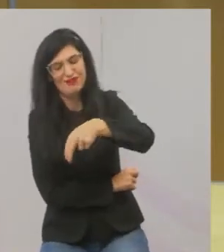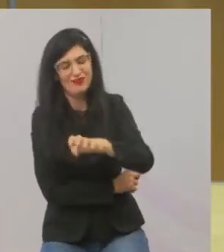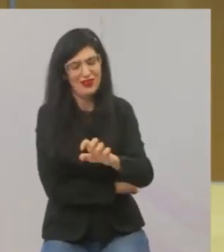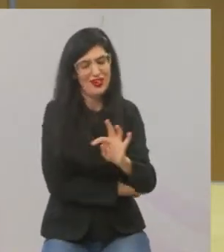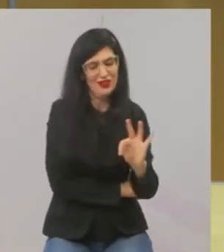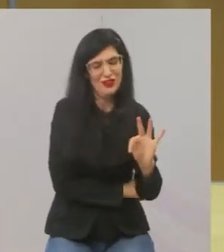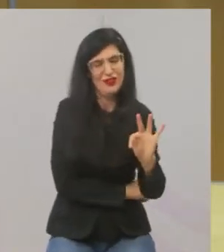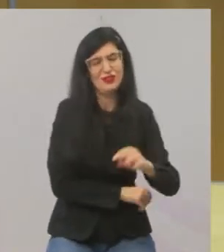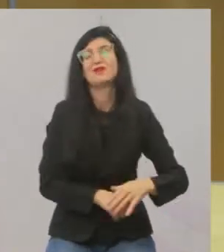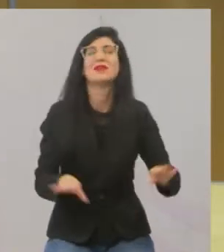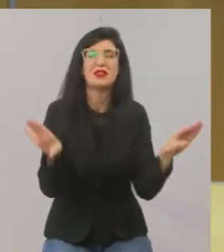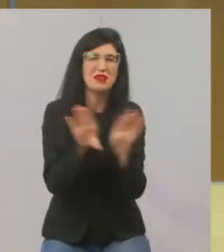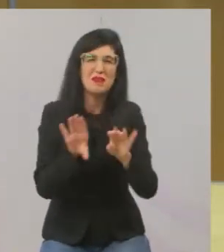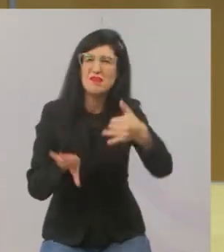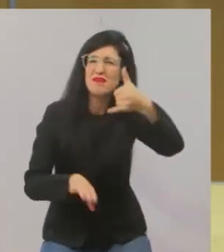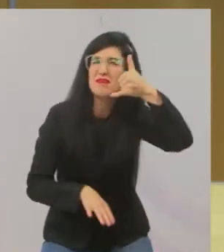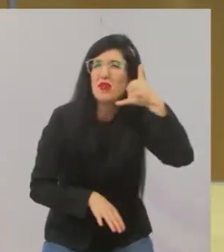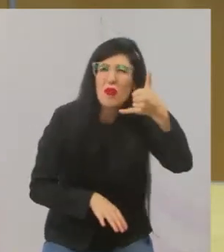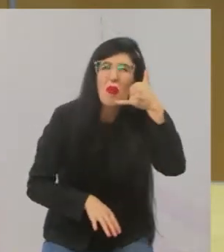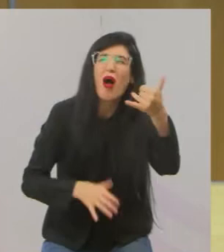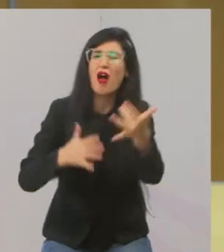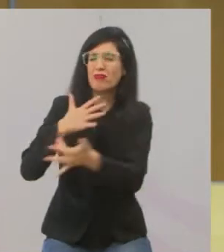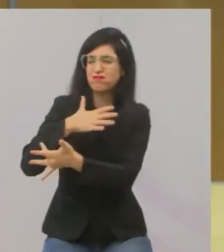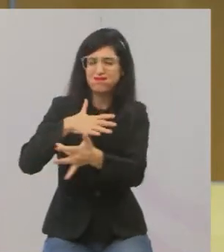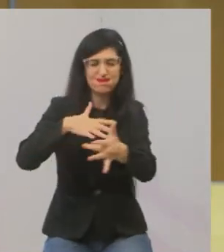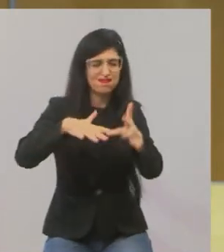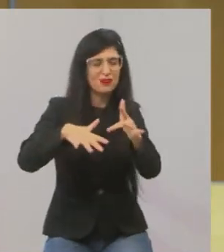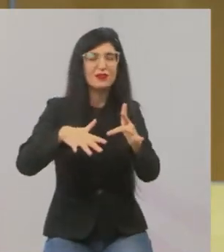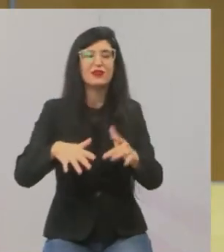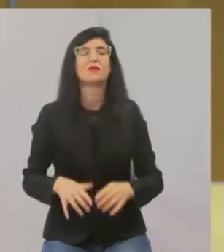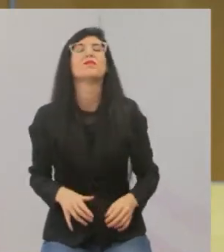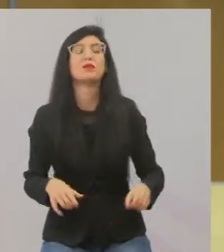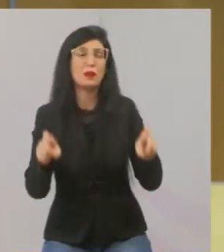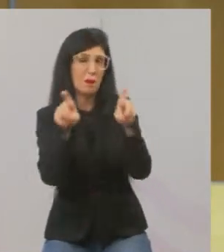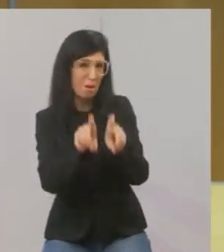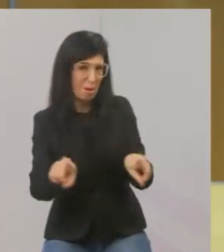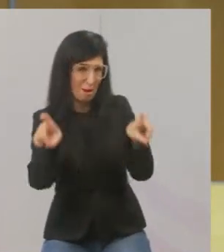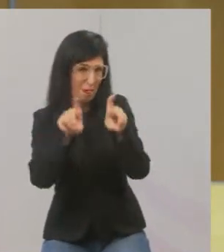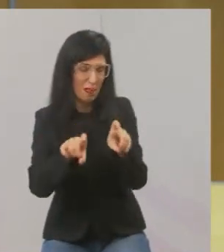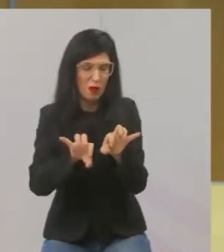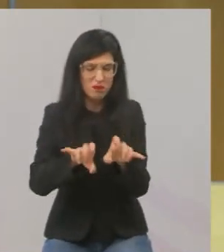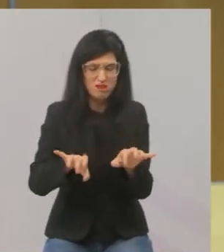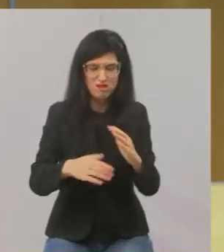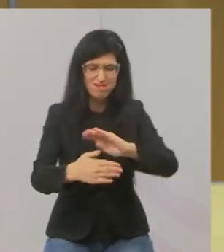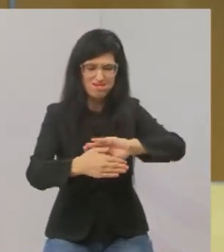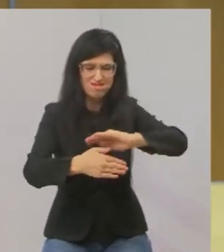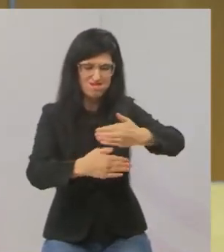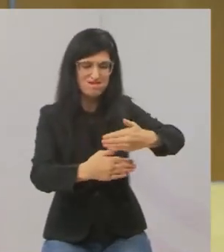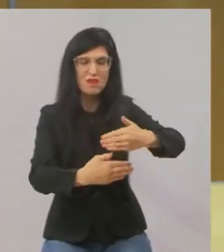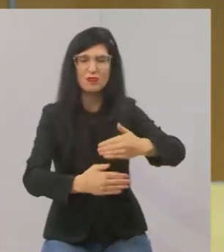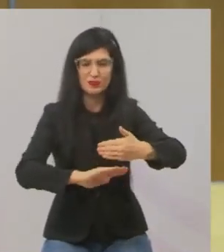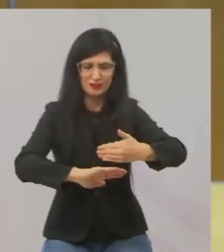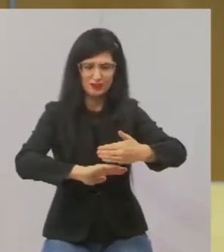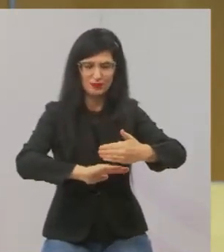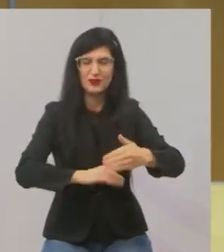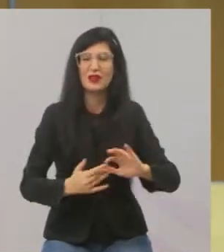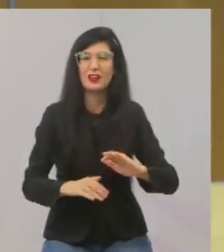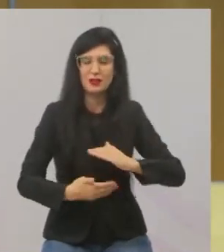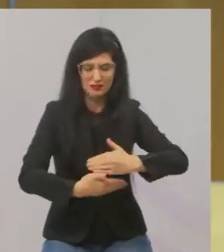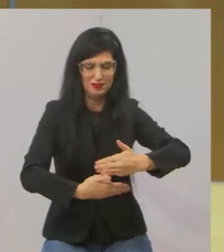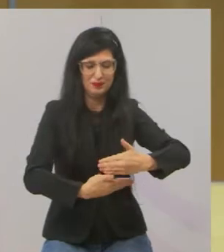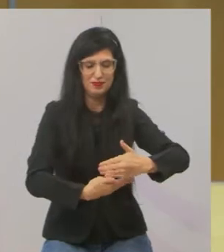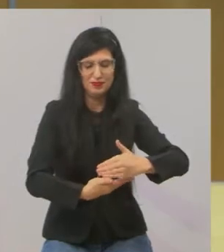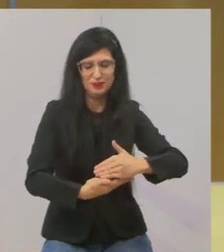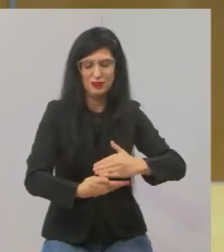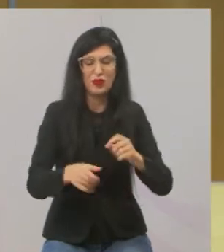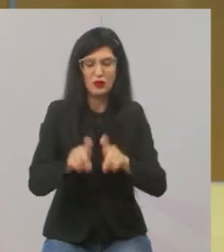está aí no celular, no notebook, quero pedir para você, analise a sua consciência. Todos que estão aqui, eu,